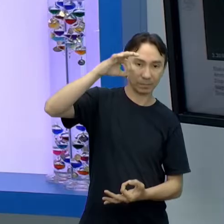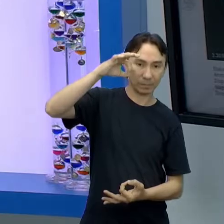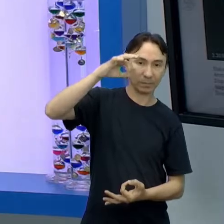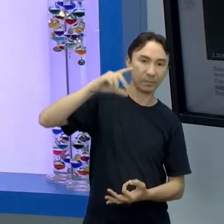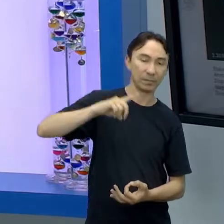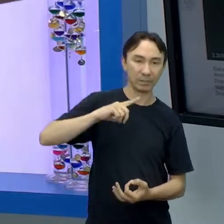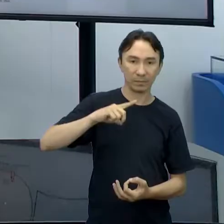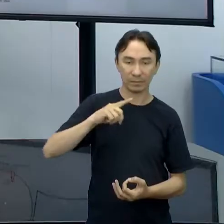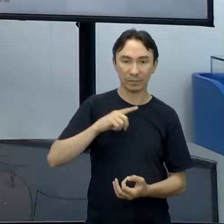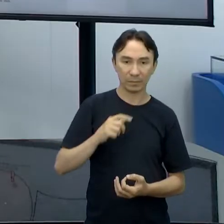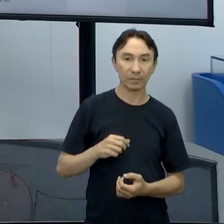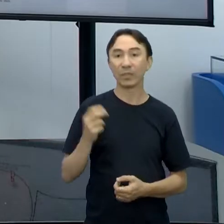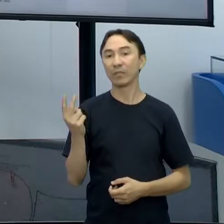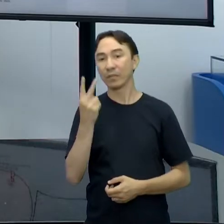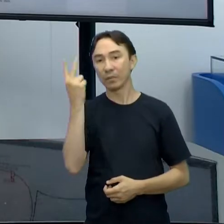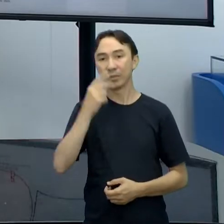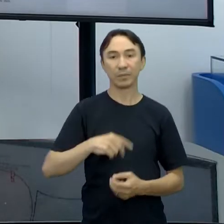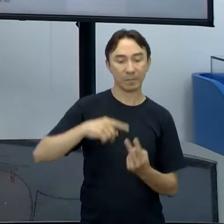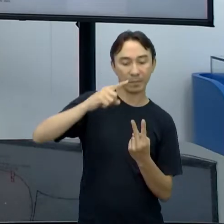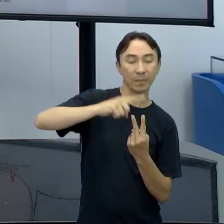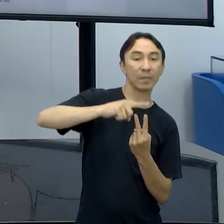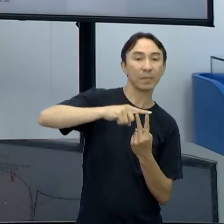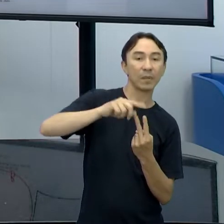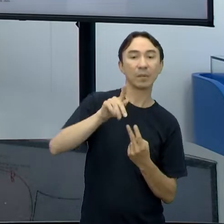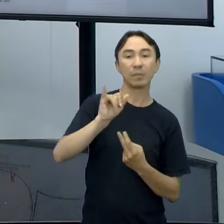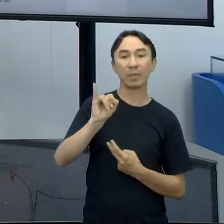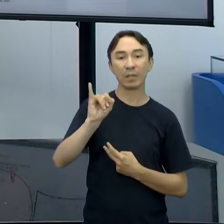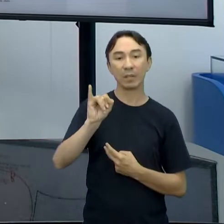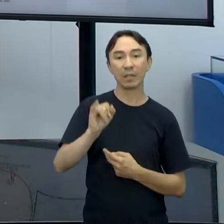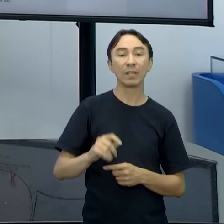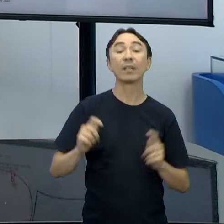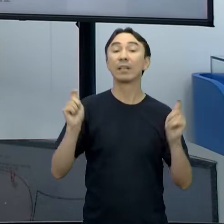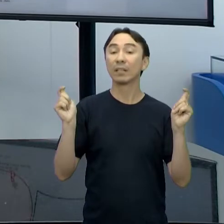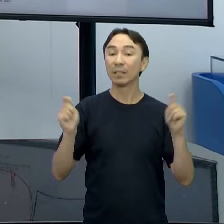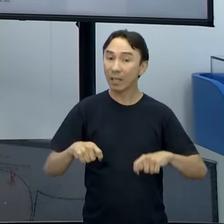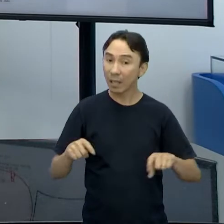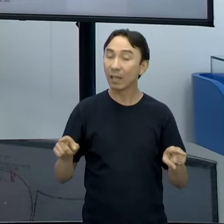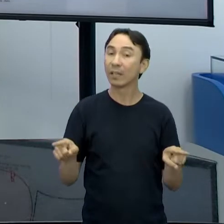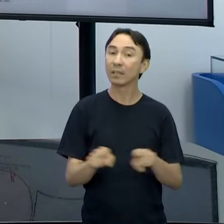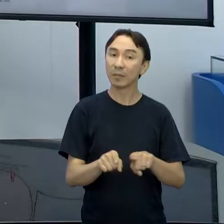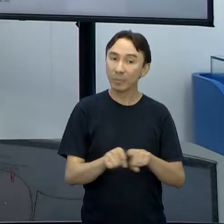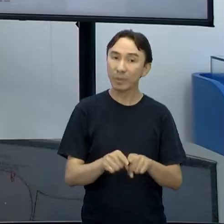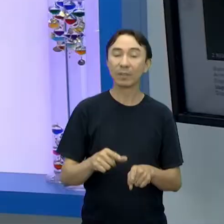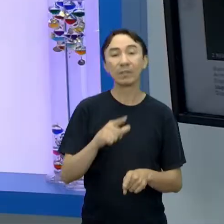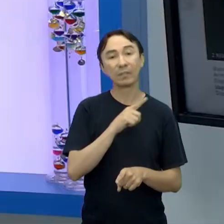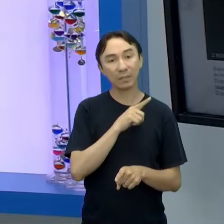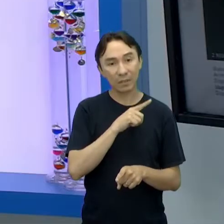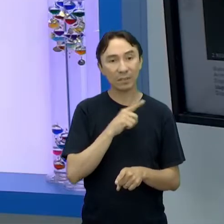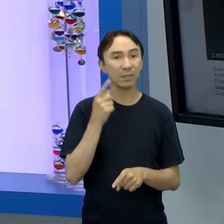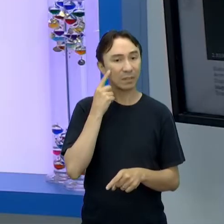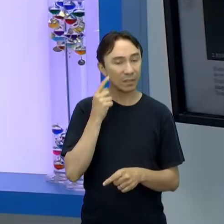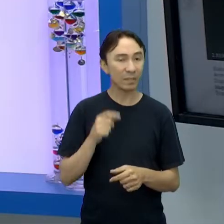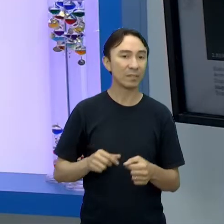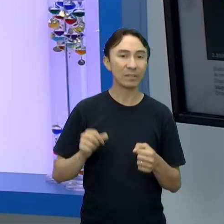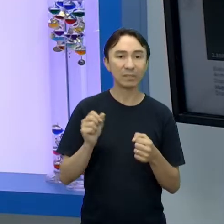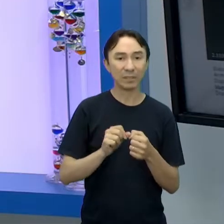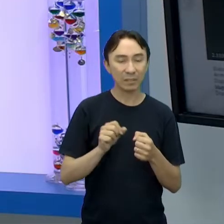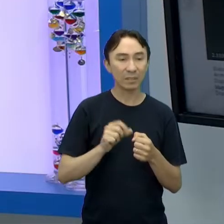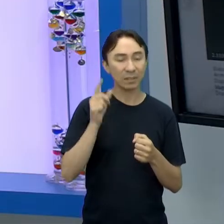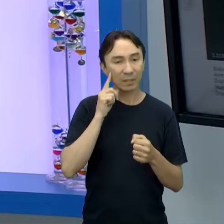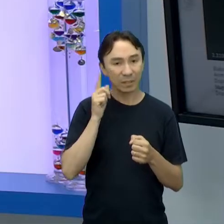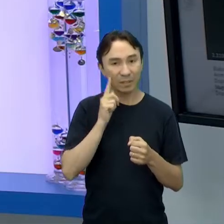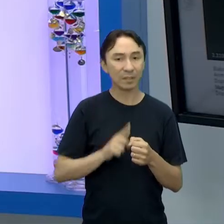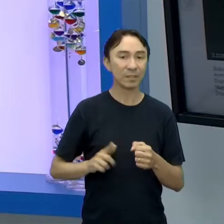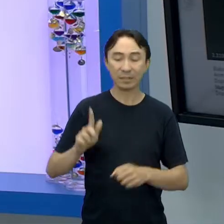π, o valor de π ali, eu posso calcular até o campo gravitacional que está influenciando esse pêndulo, certo? Eu